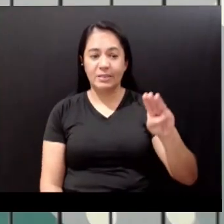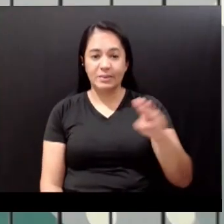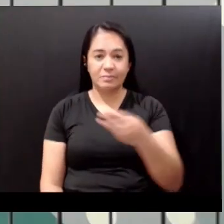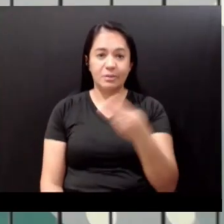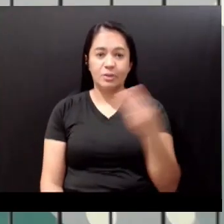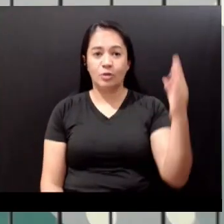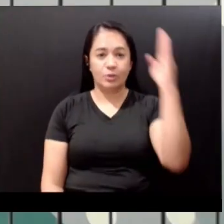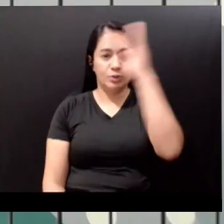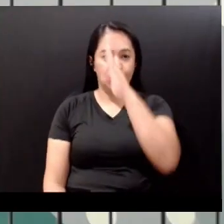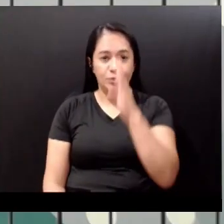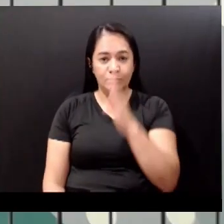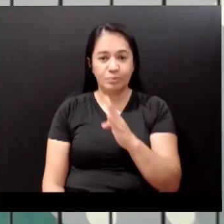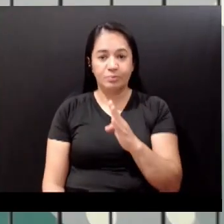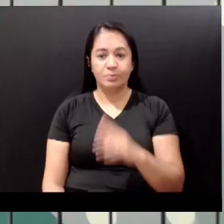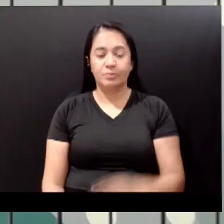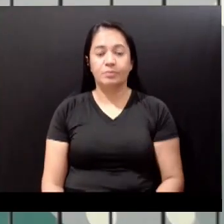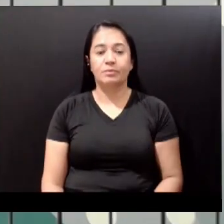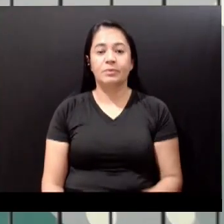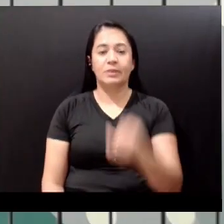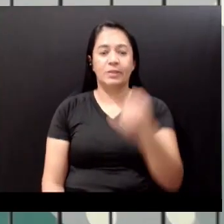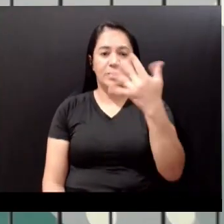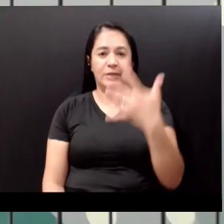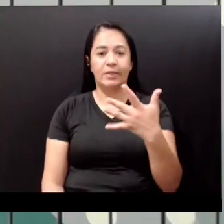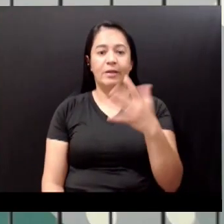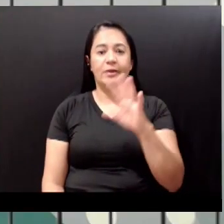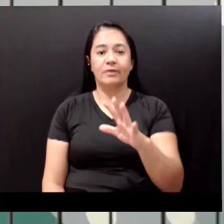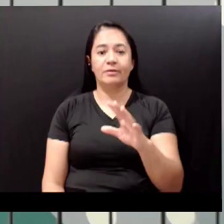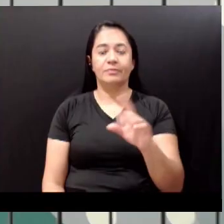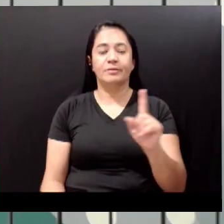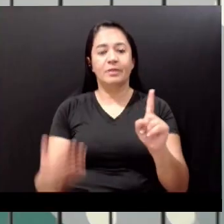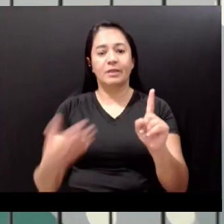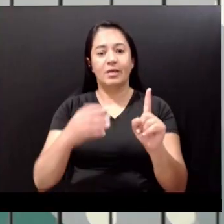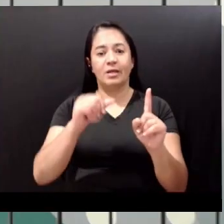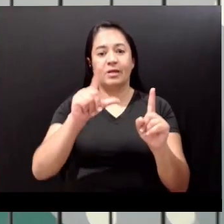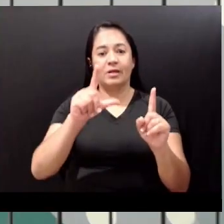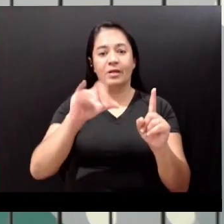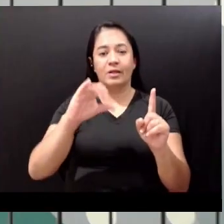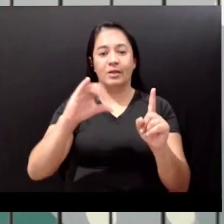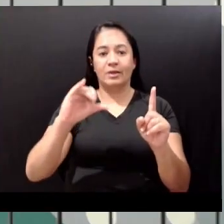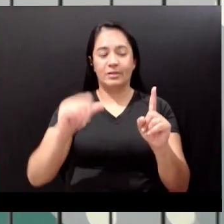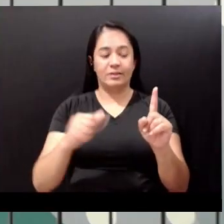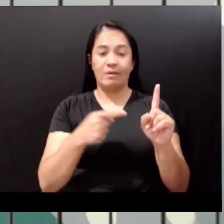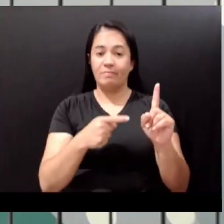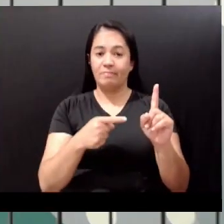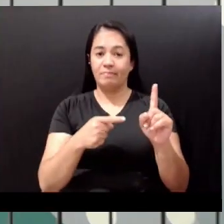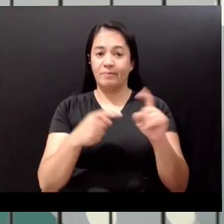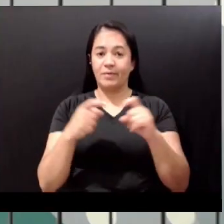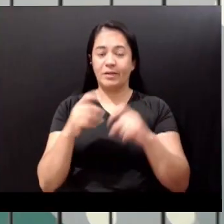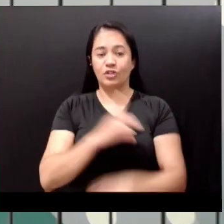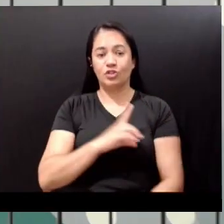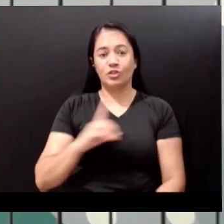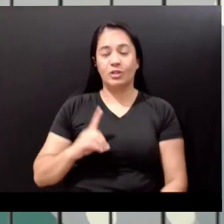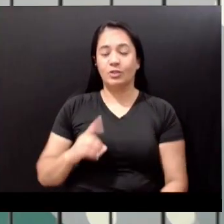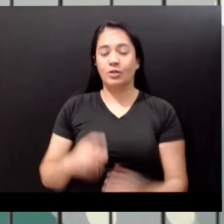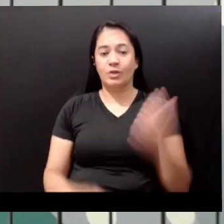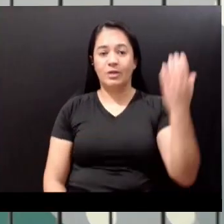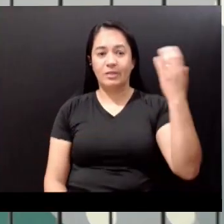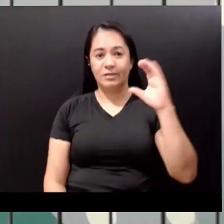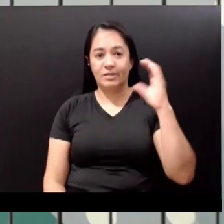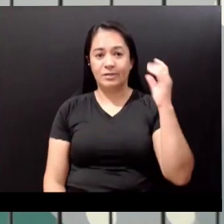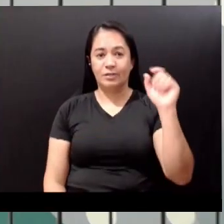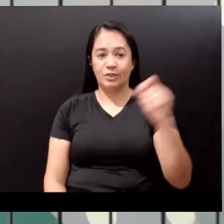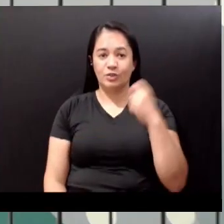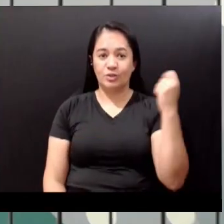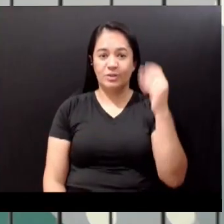milhões de brasileiros. Quem explica tudo sobre essa mudança é Alícia Maria Henrique da Mota, diretora científica